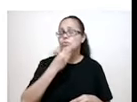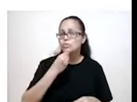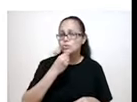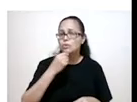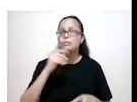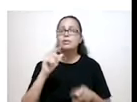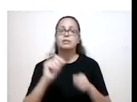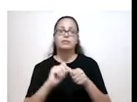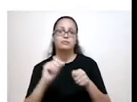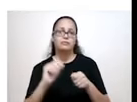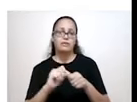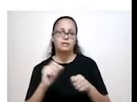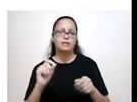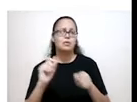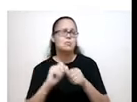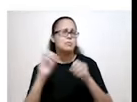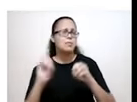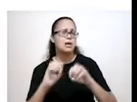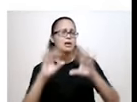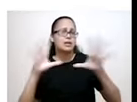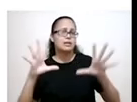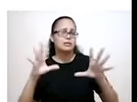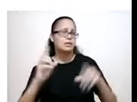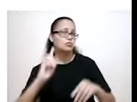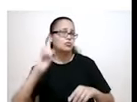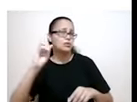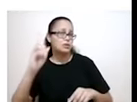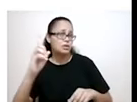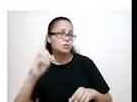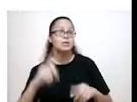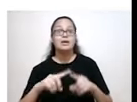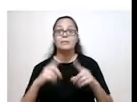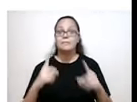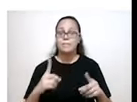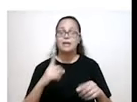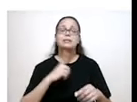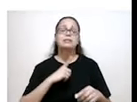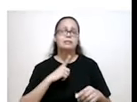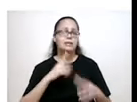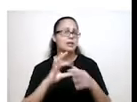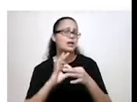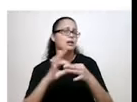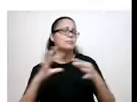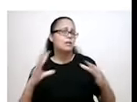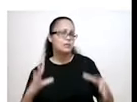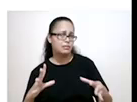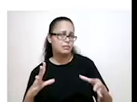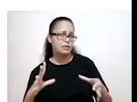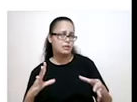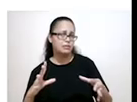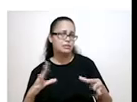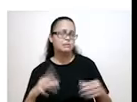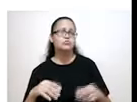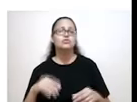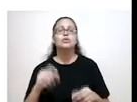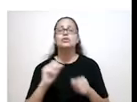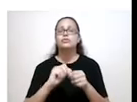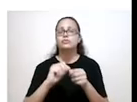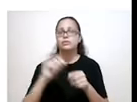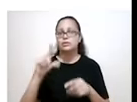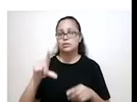como uma criação divina, porém que tem liberdade de criar, agir e fazer escolhas. Ok?